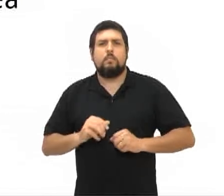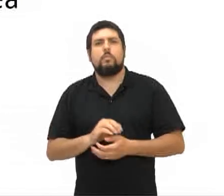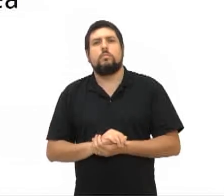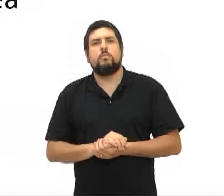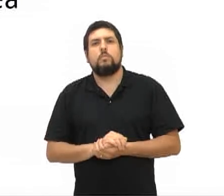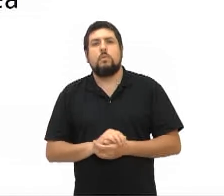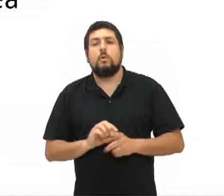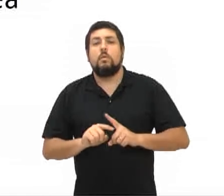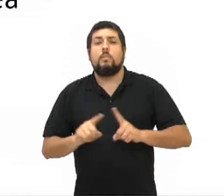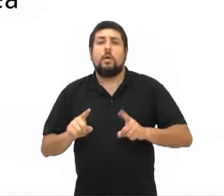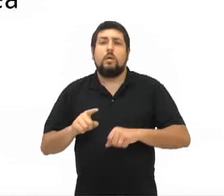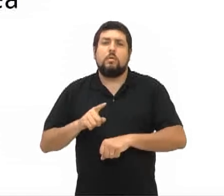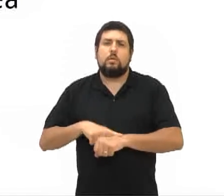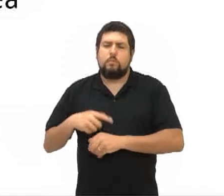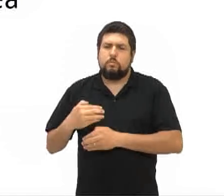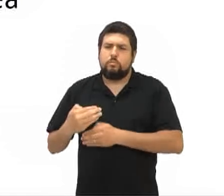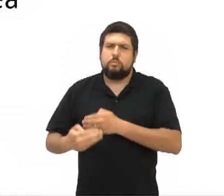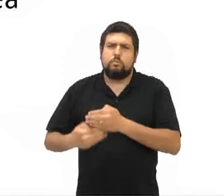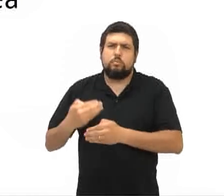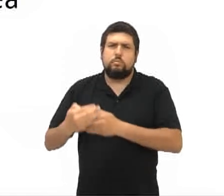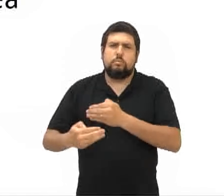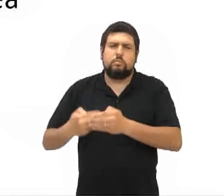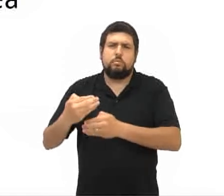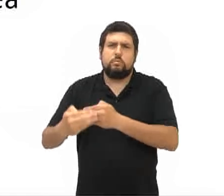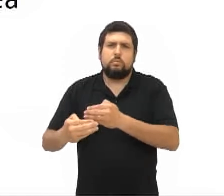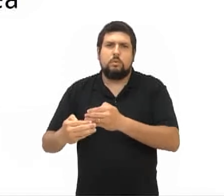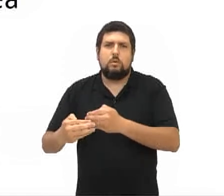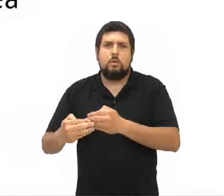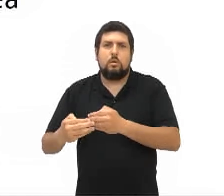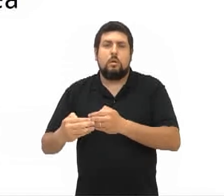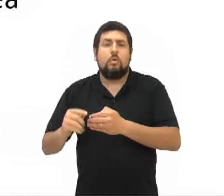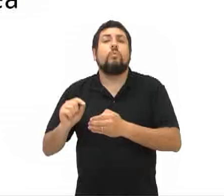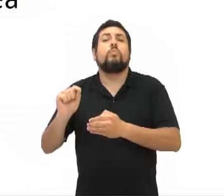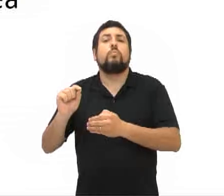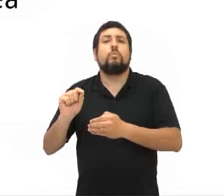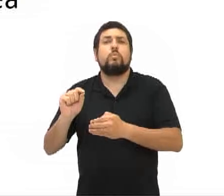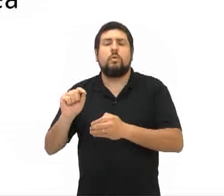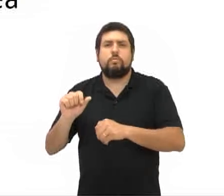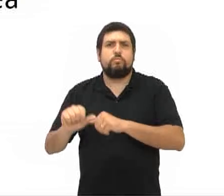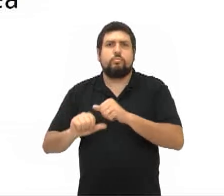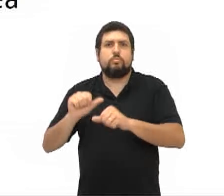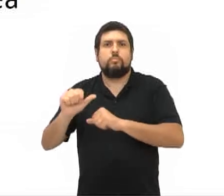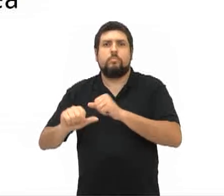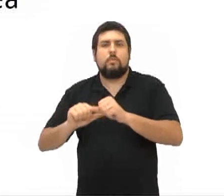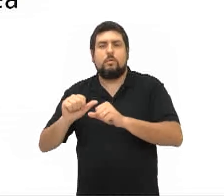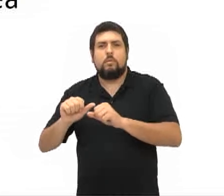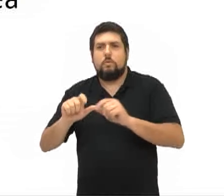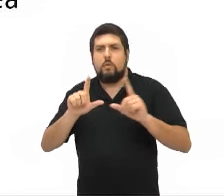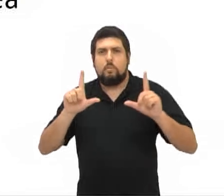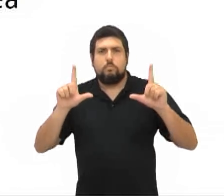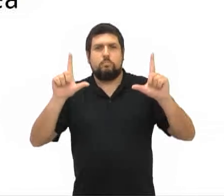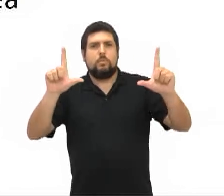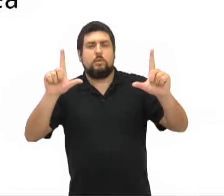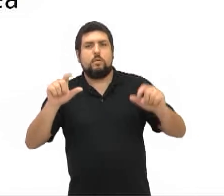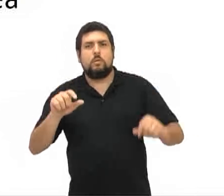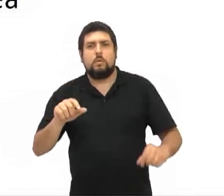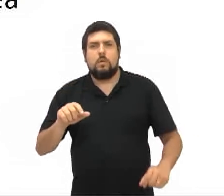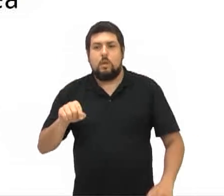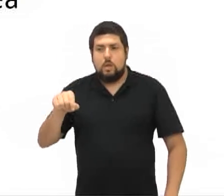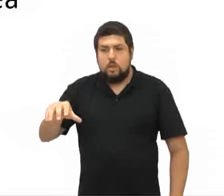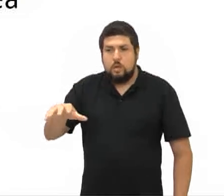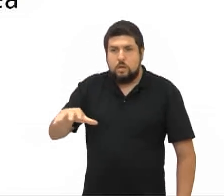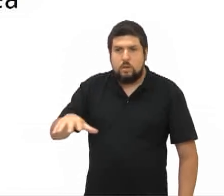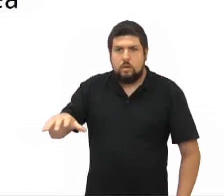outra realidade, evidenciada na placa fixada este ano na entrada da cidade. Região em perigo,